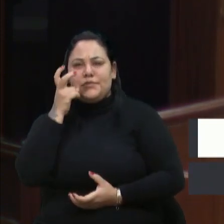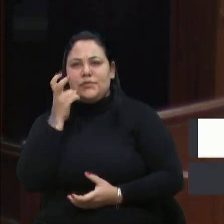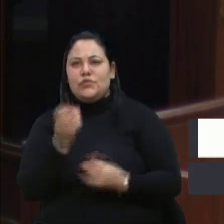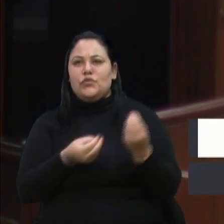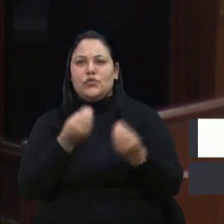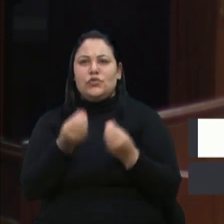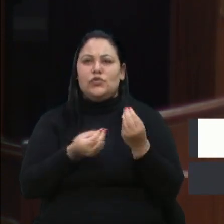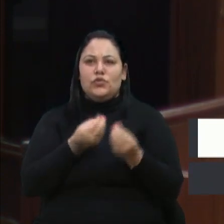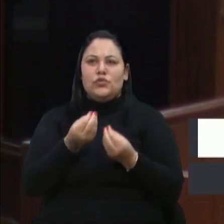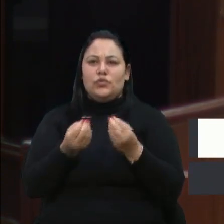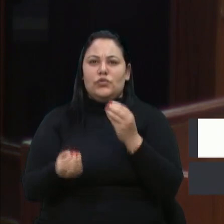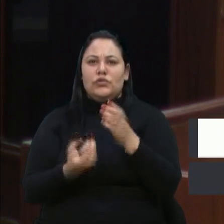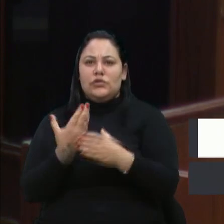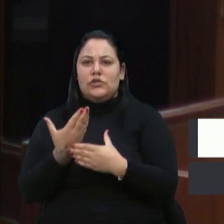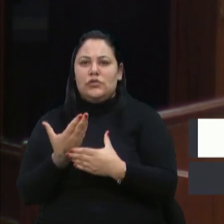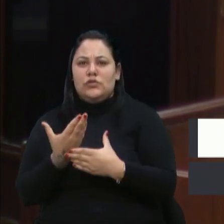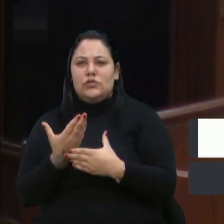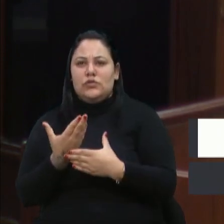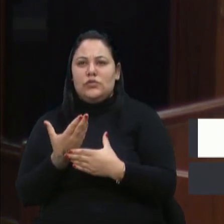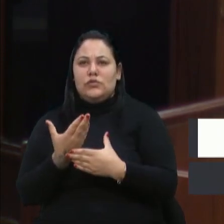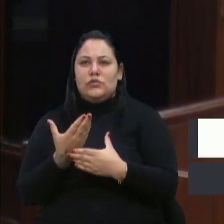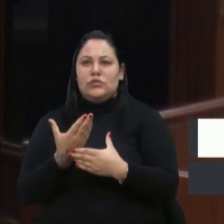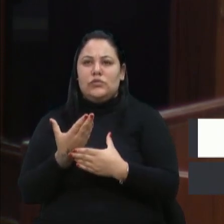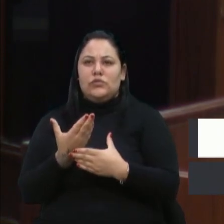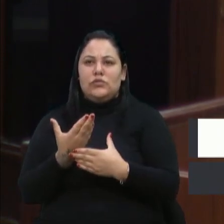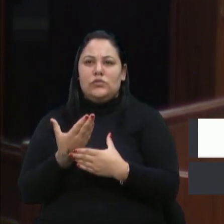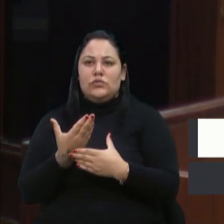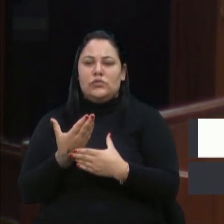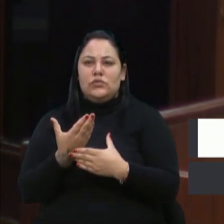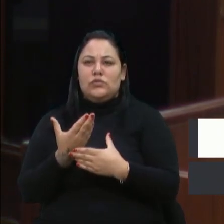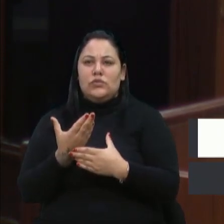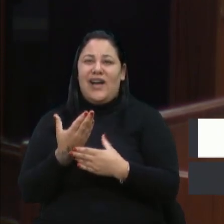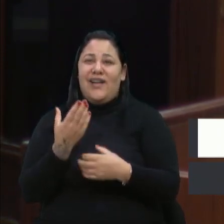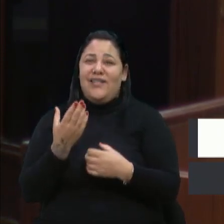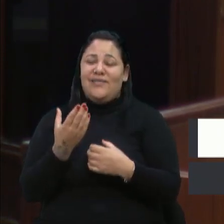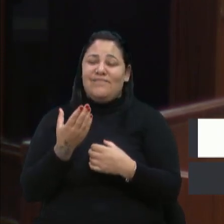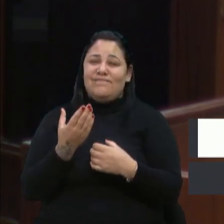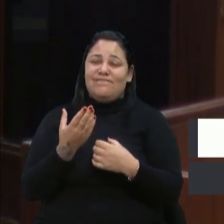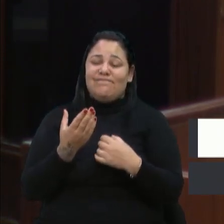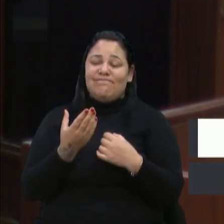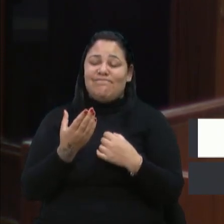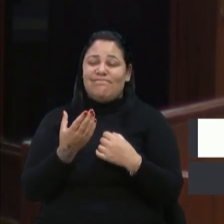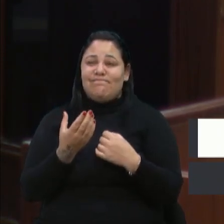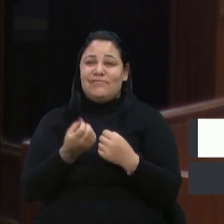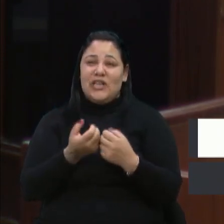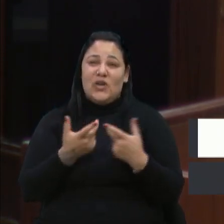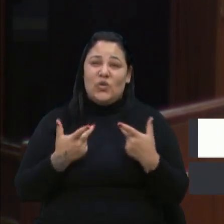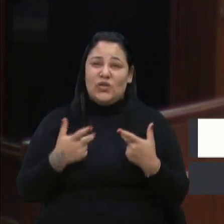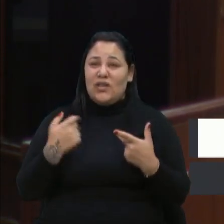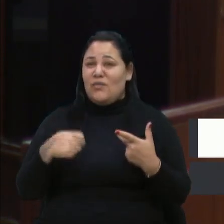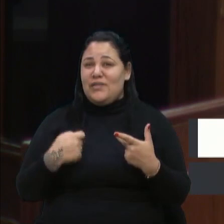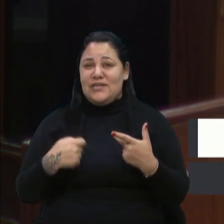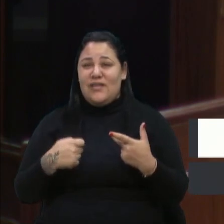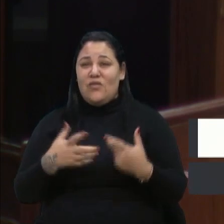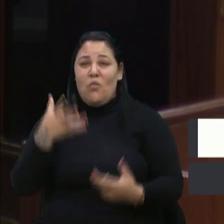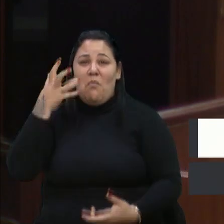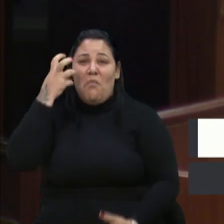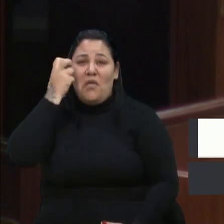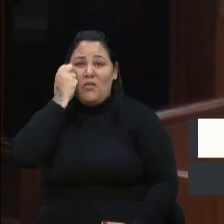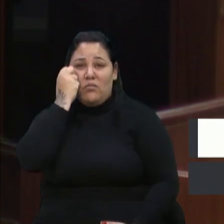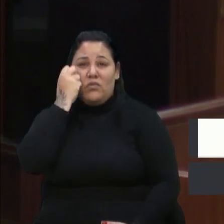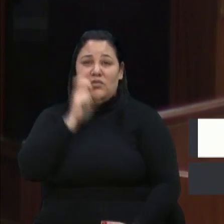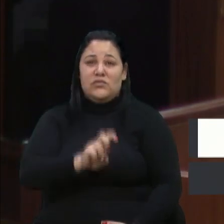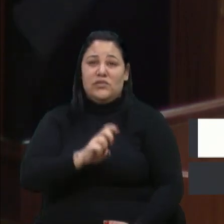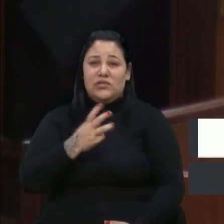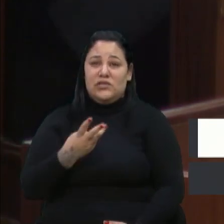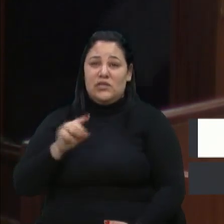como que se criou, presidente, uma animosidade desnecessária em cima de um patrimônio de 53 mil metros quadrados